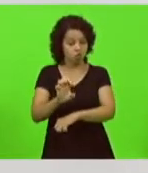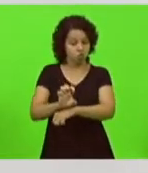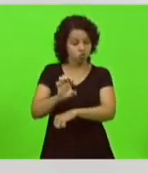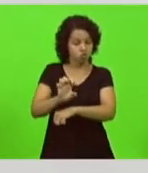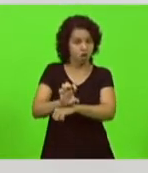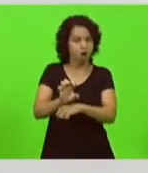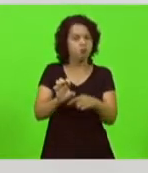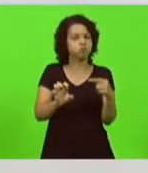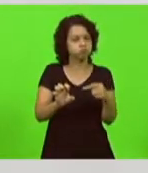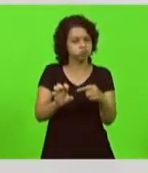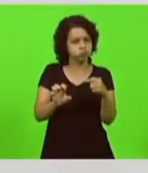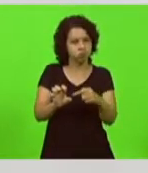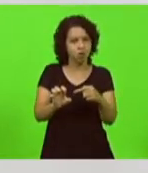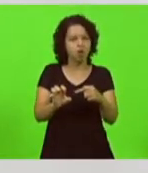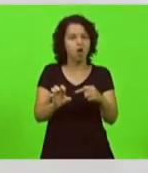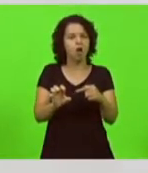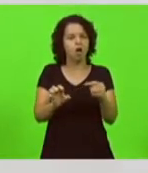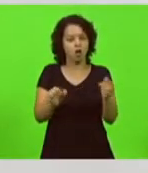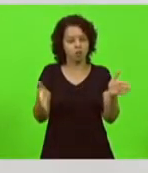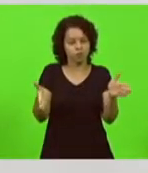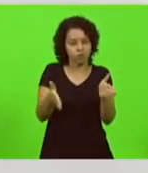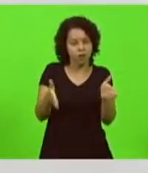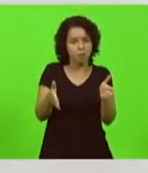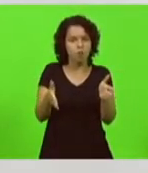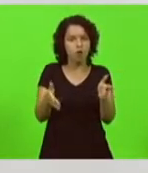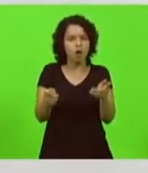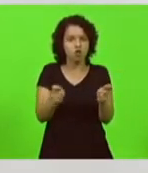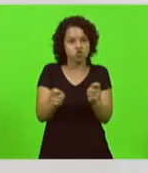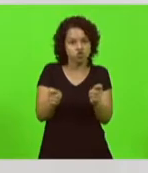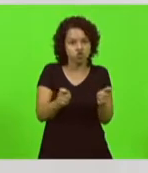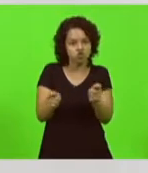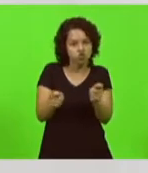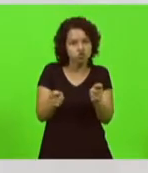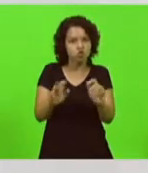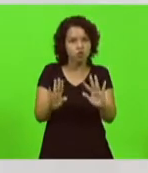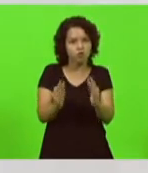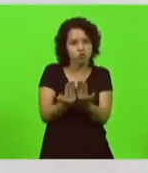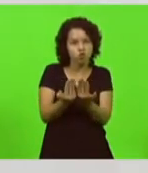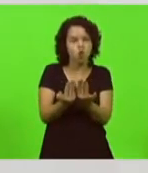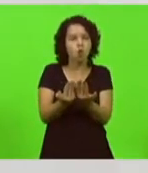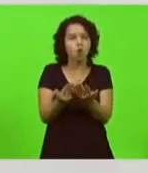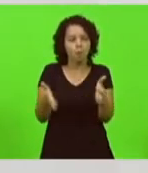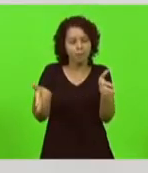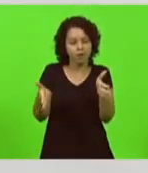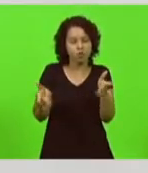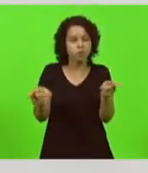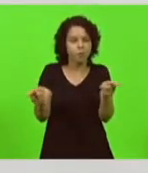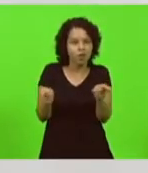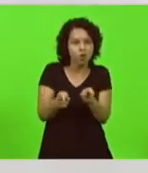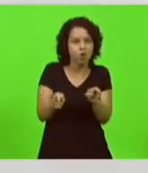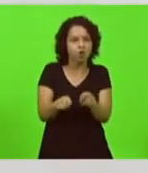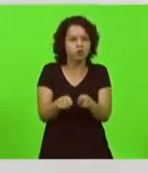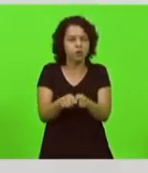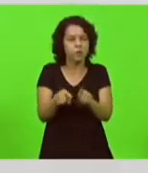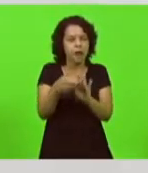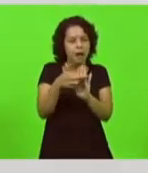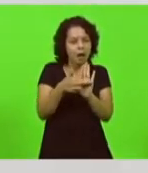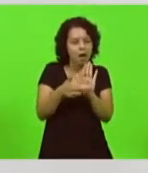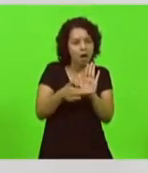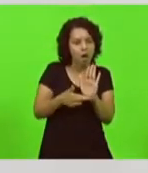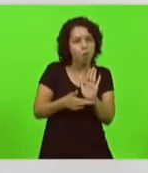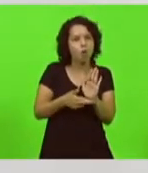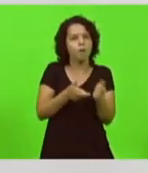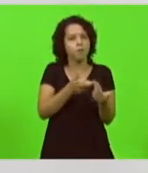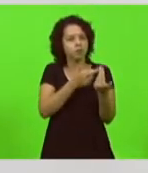que, por menos tempo, restringiu atividades, produziu regramento responsável, retomando as atividades,